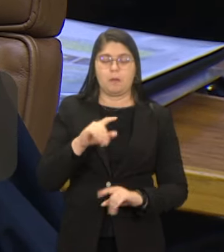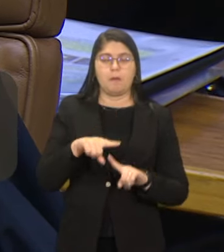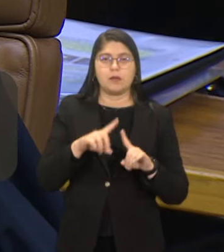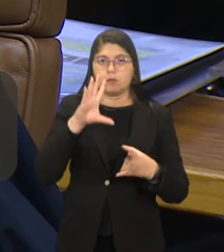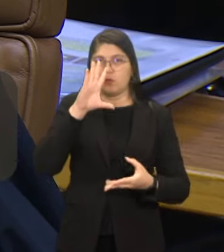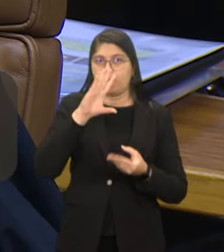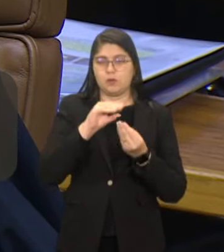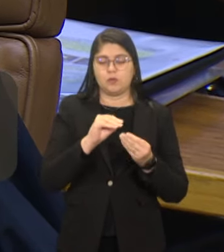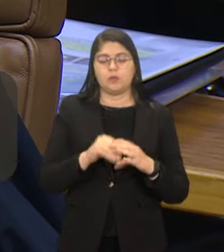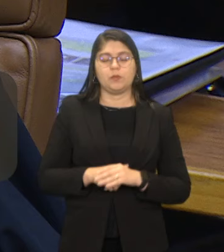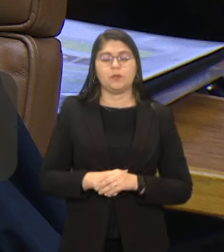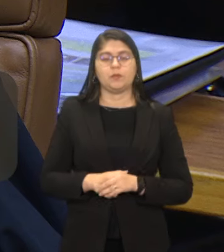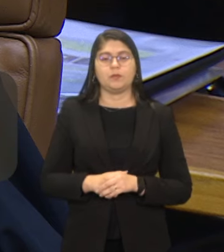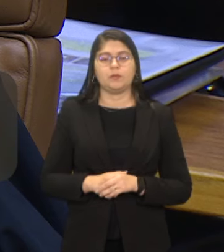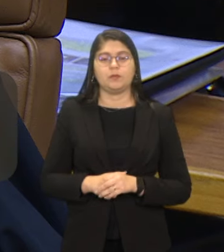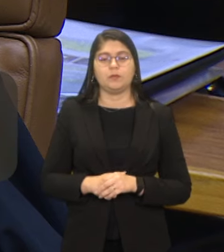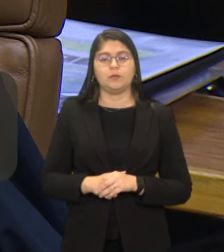é